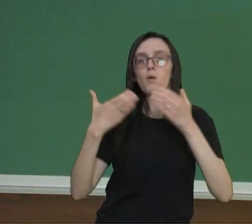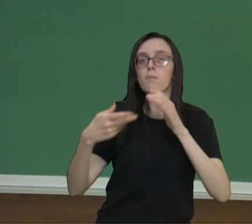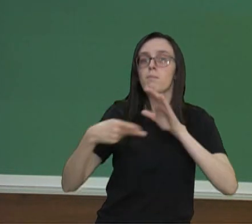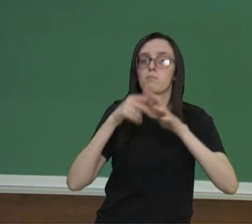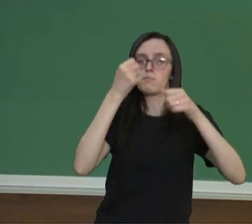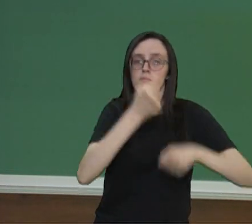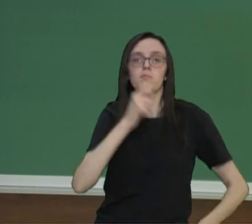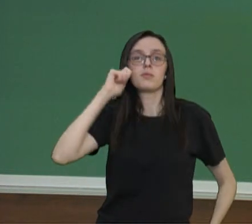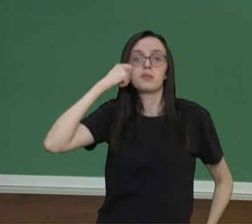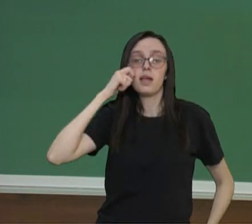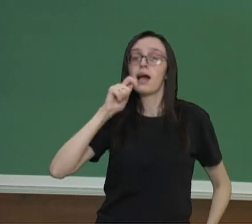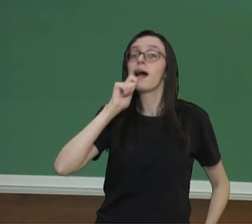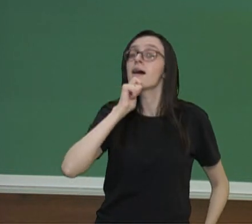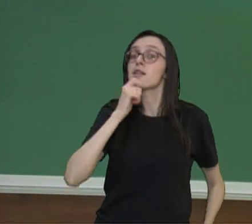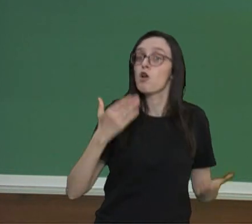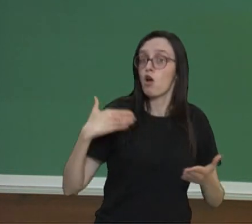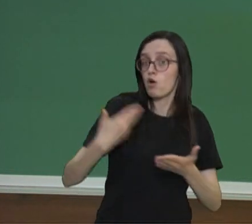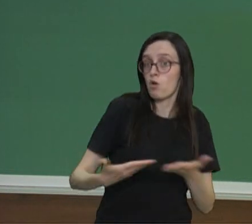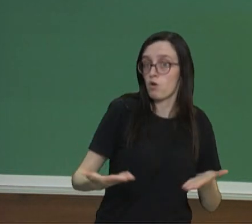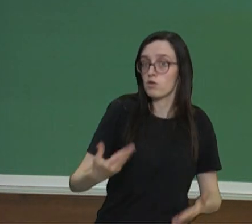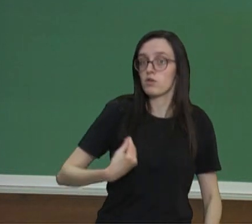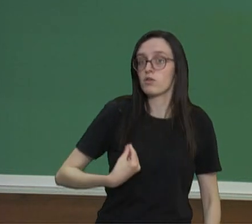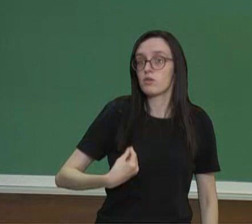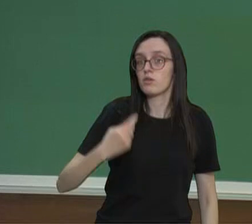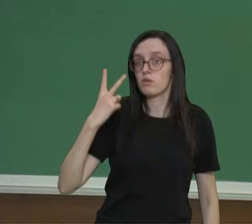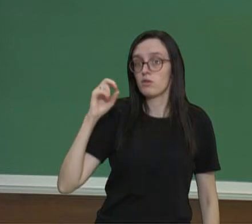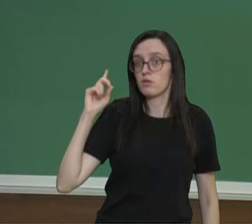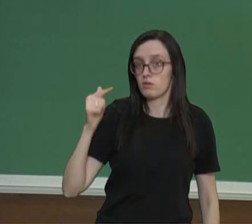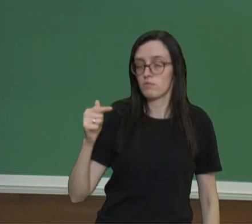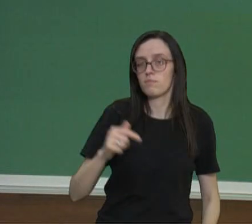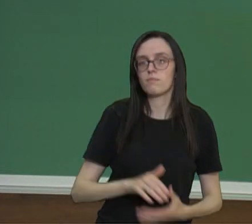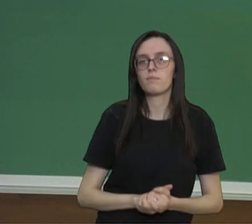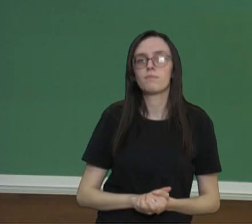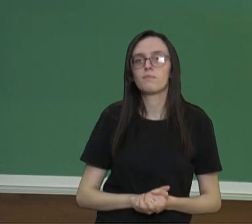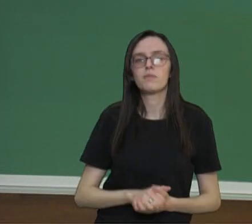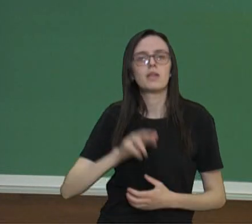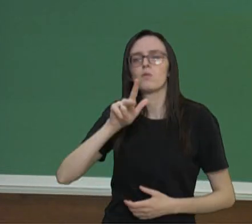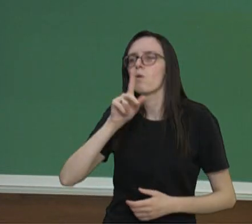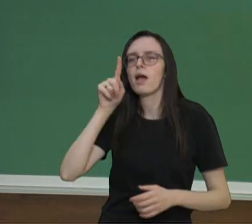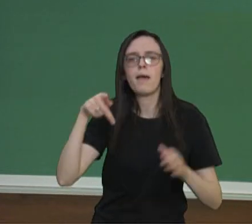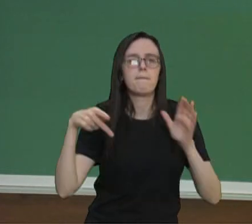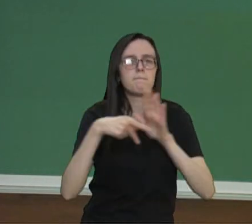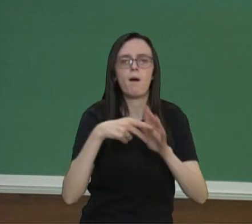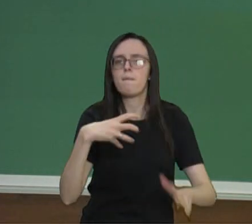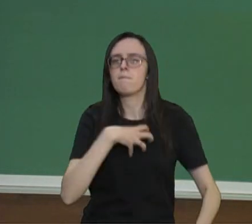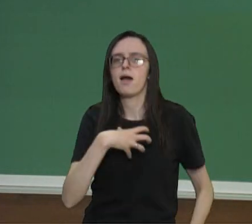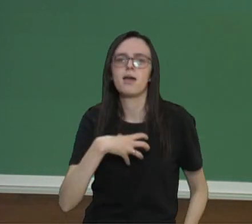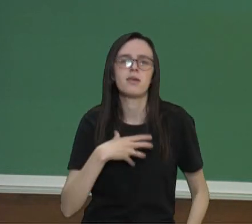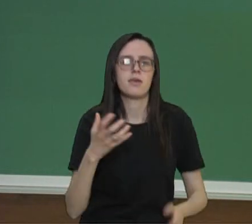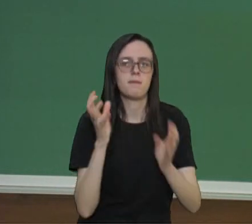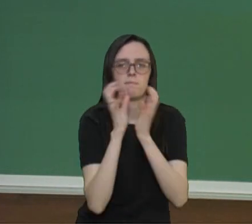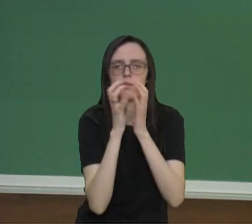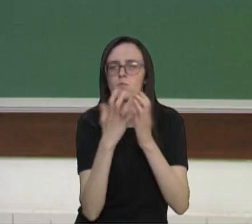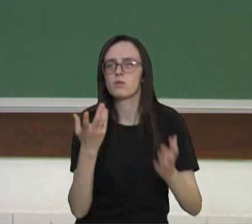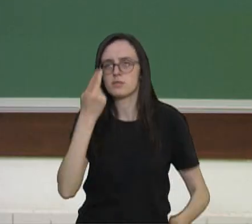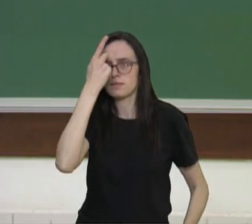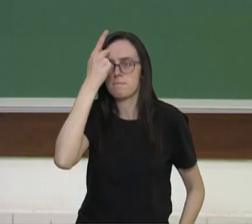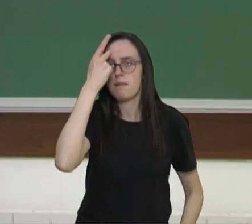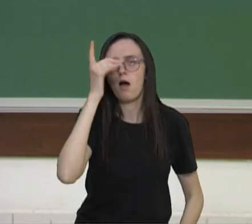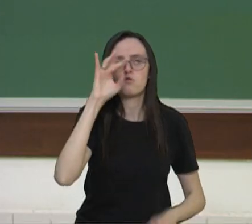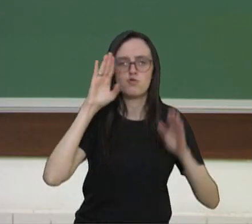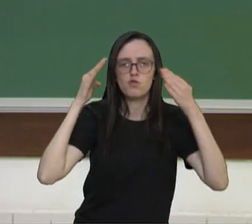comunidades quilombolas ainda hoje, 2017. Então, não é um fenômeno exclusivo da Bahia, de Pernambuco, de São Paulo, onde